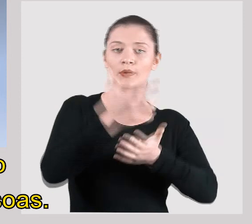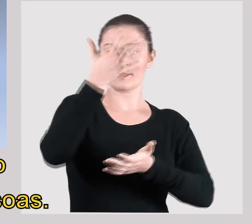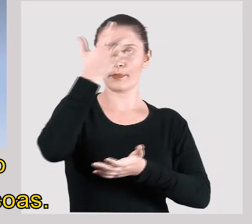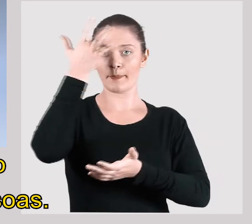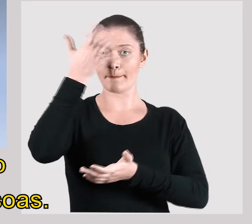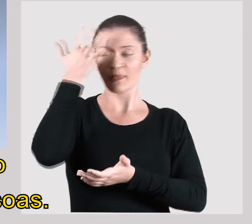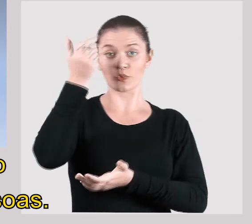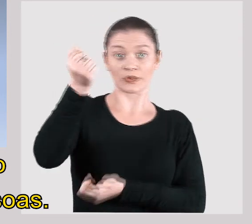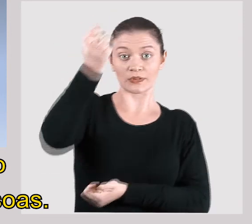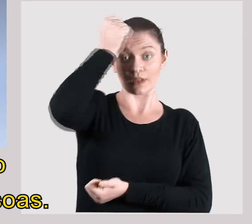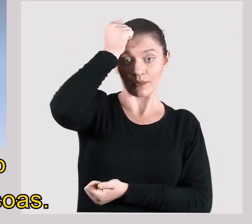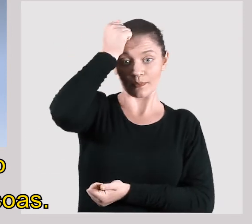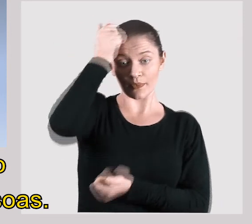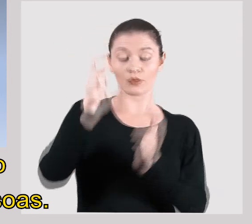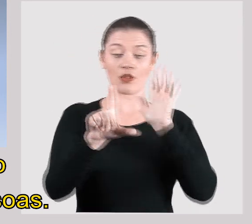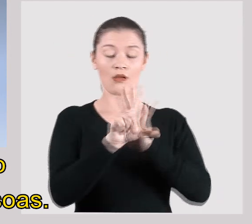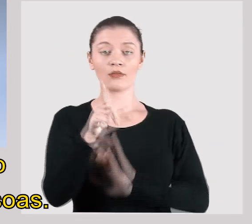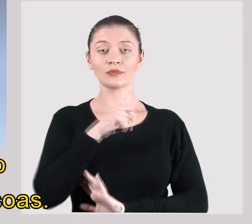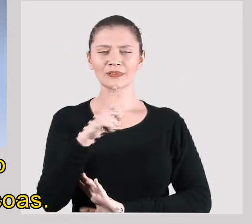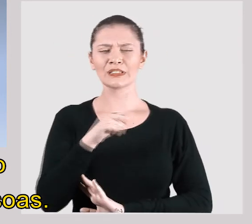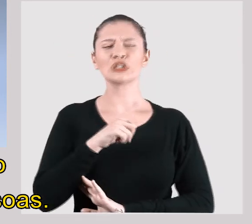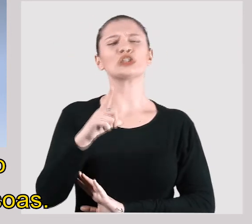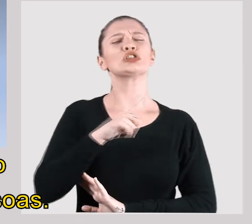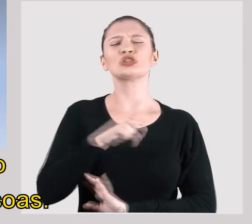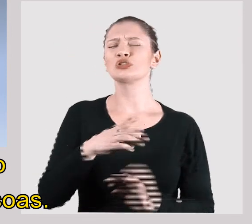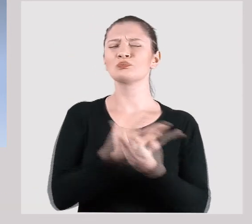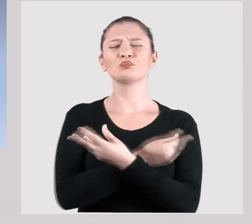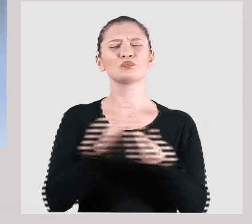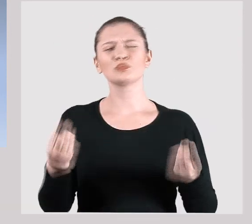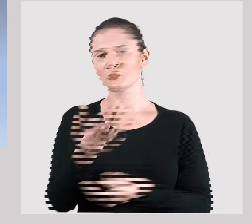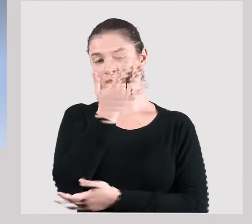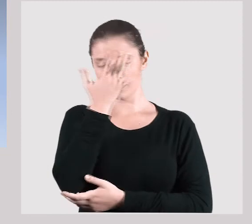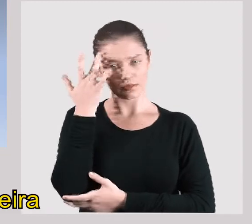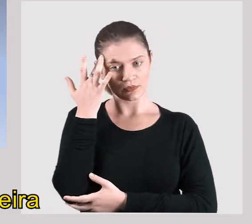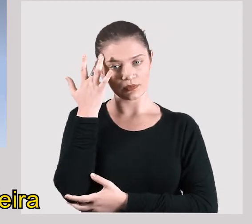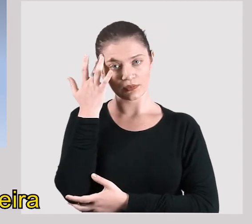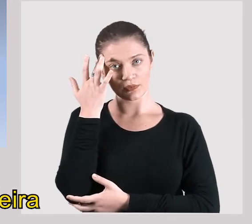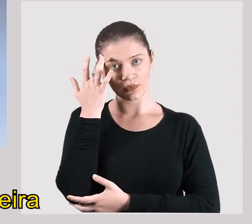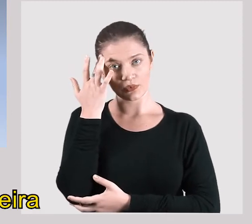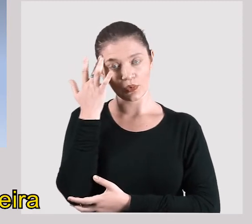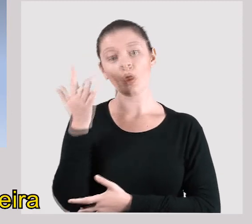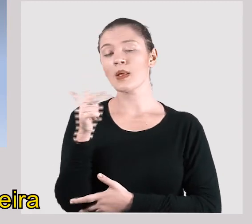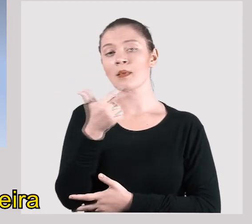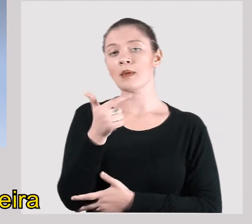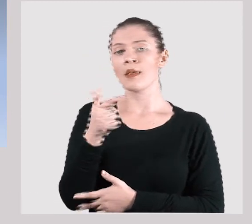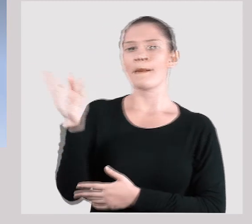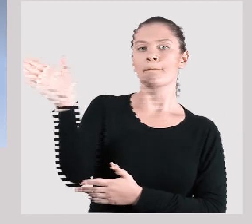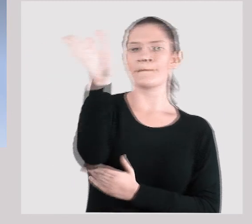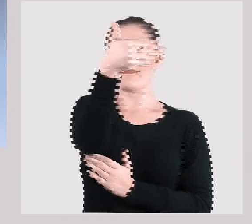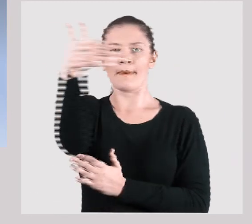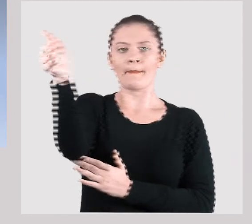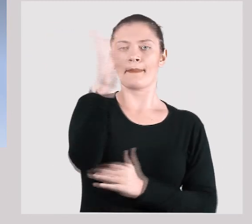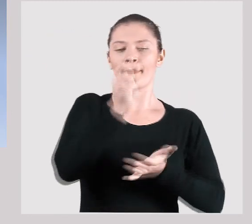parte legal, e ela ficou muito surpresa, apareceram muitas pessoas, eles estão perdidos, não tem ninguém com uma bandeira,